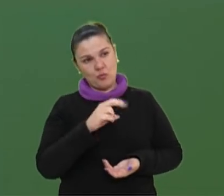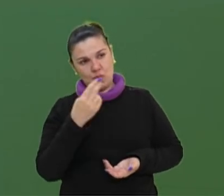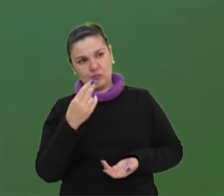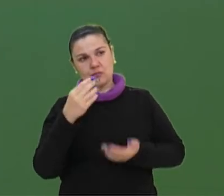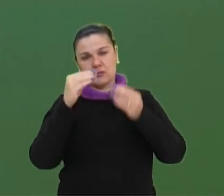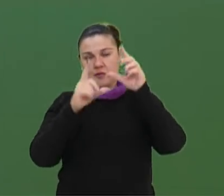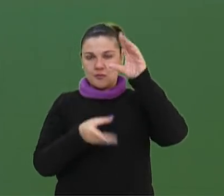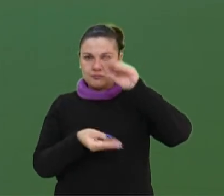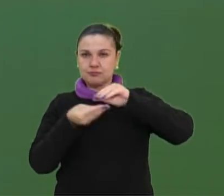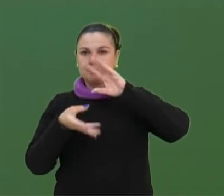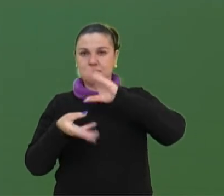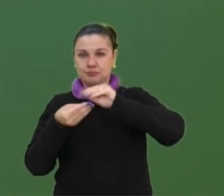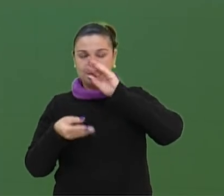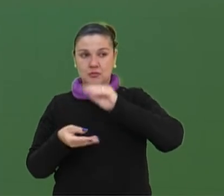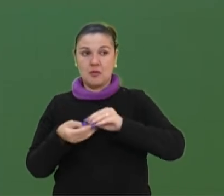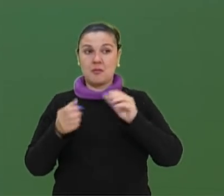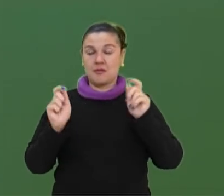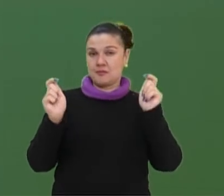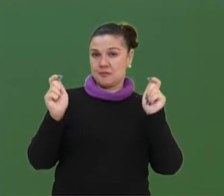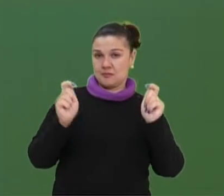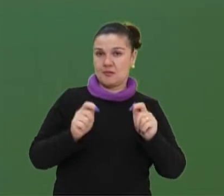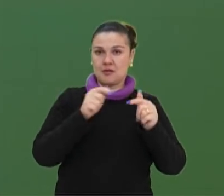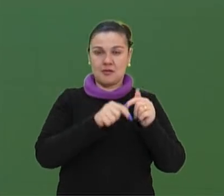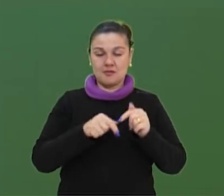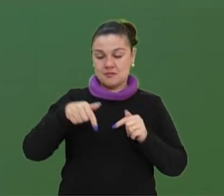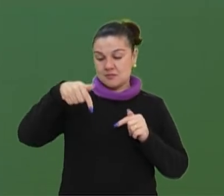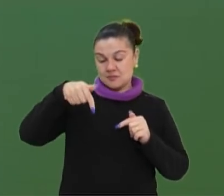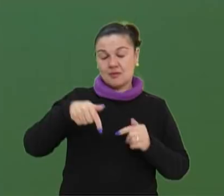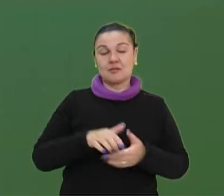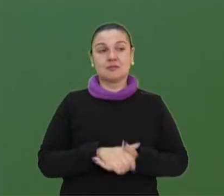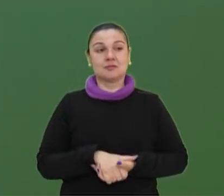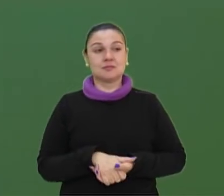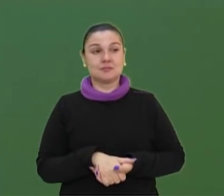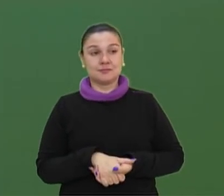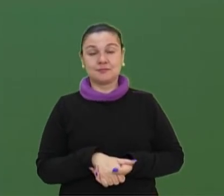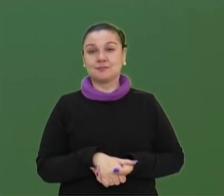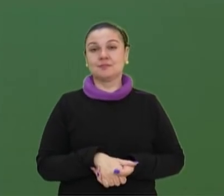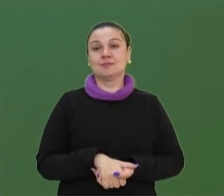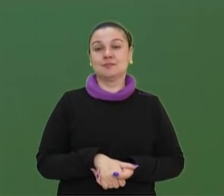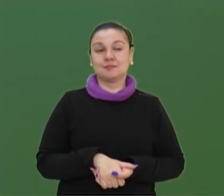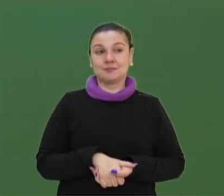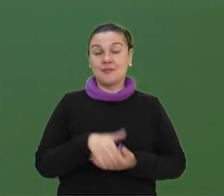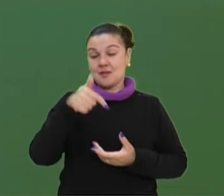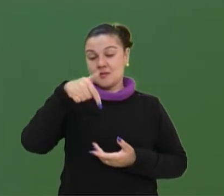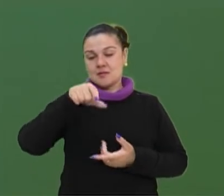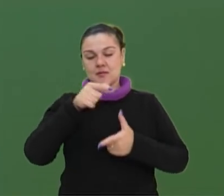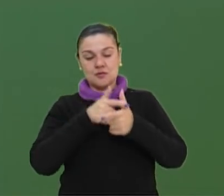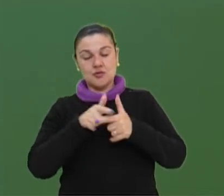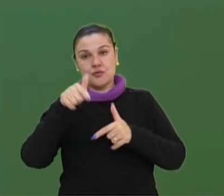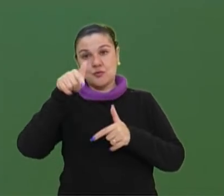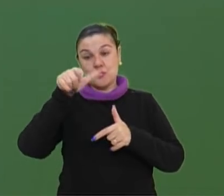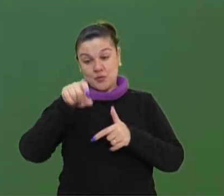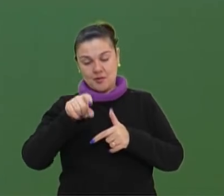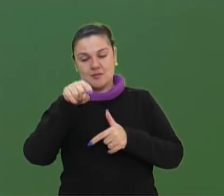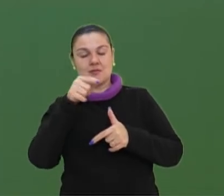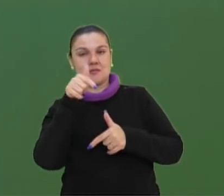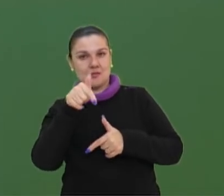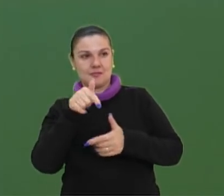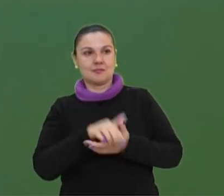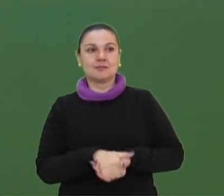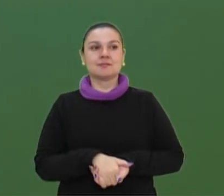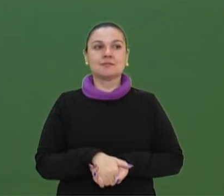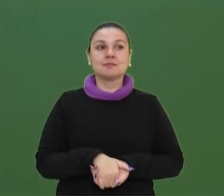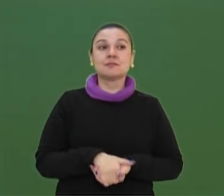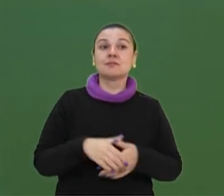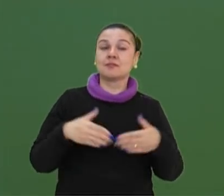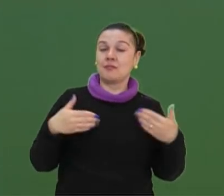ir simplificando, né? Você vai chegar no mesmo resultado. 70 divididos por 10, 7 lados. Então,